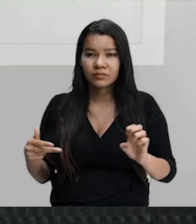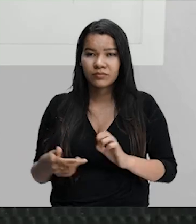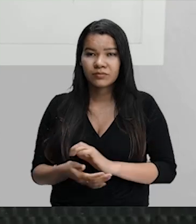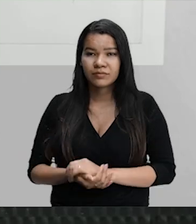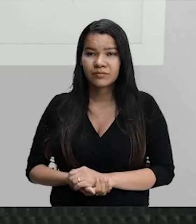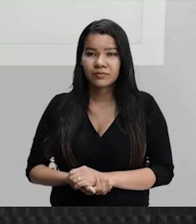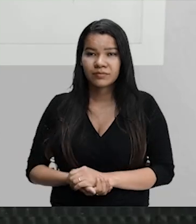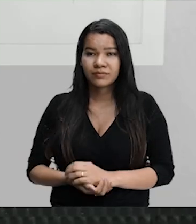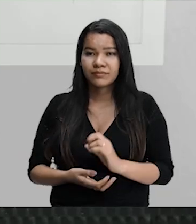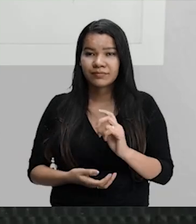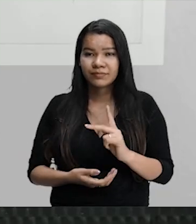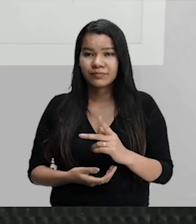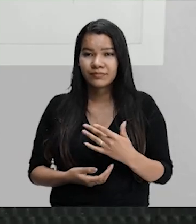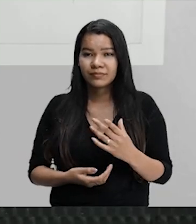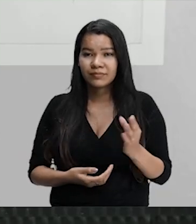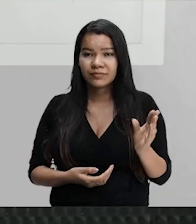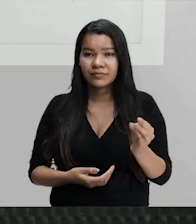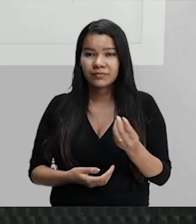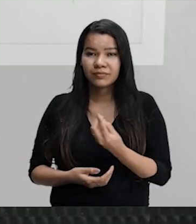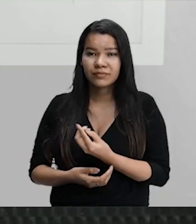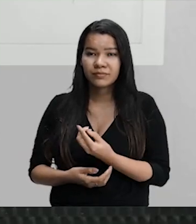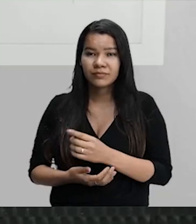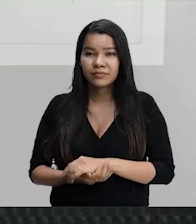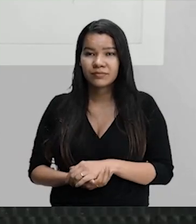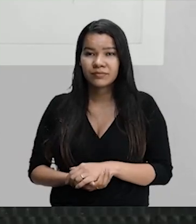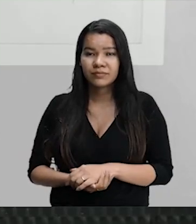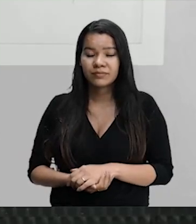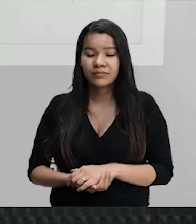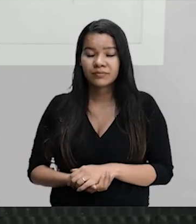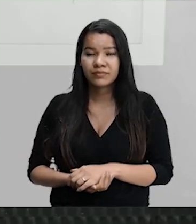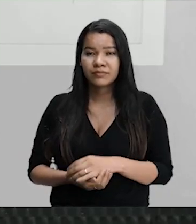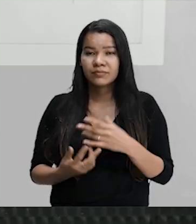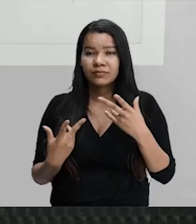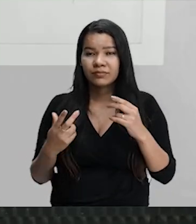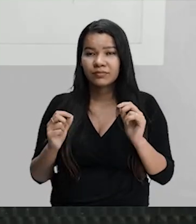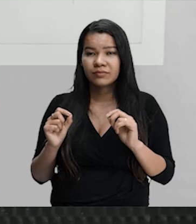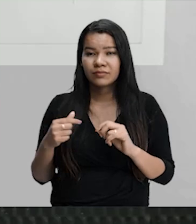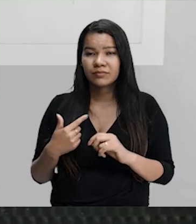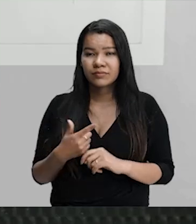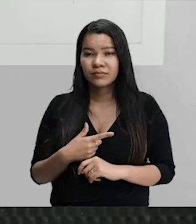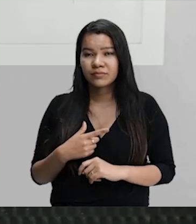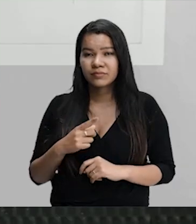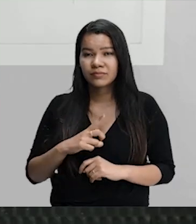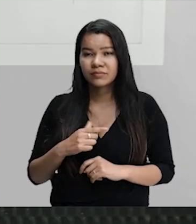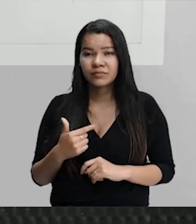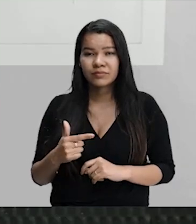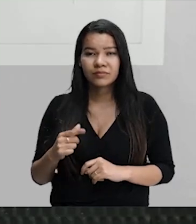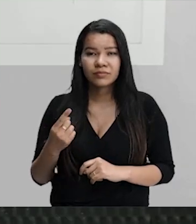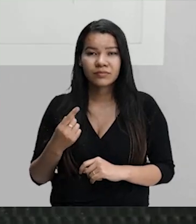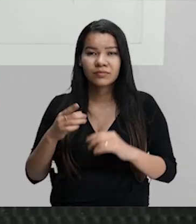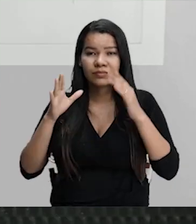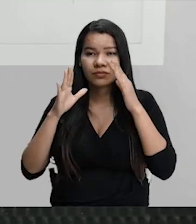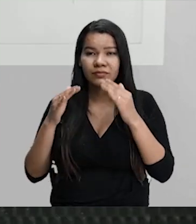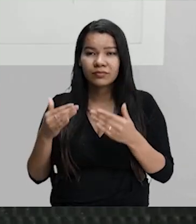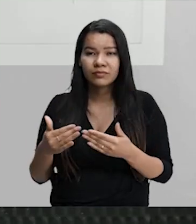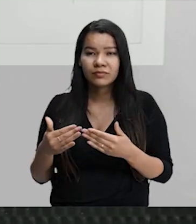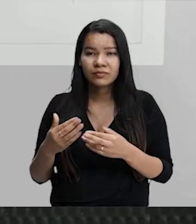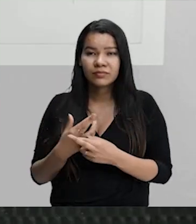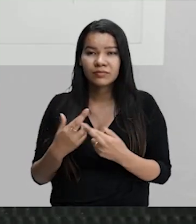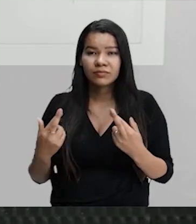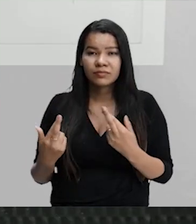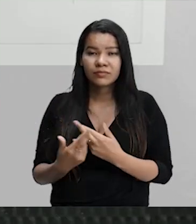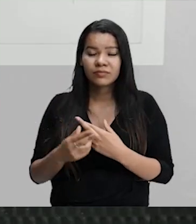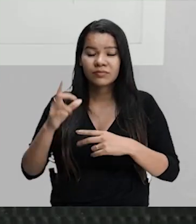ok? Então essa parte aqui de radioatividade e meia-vida, por mais que a gente não tenha um foco voltado para